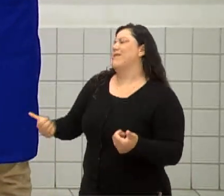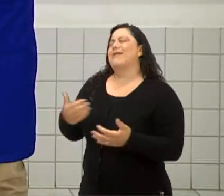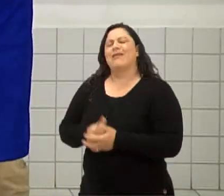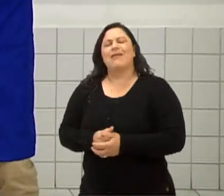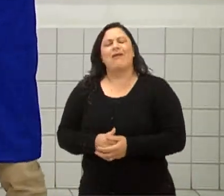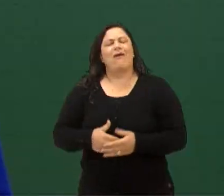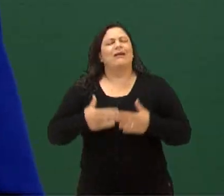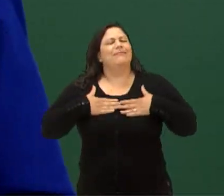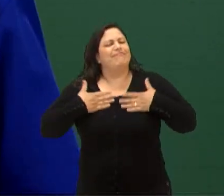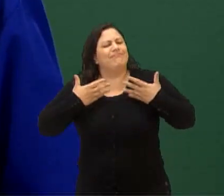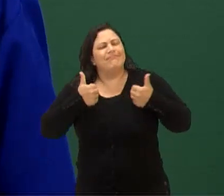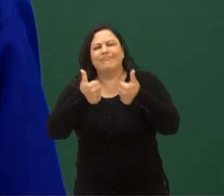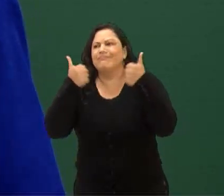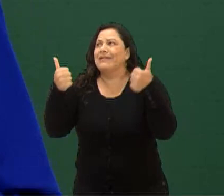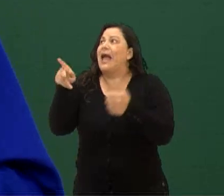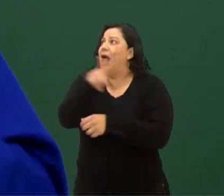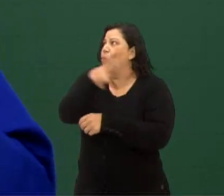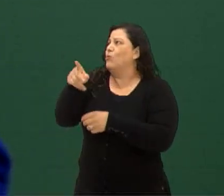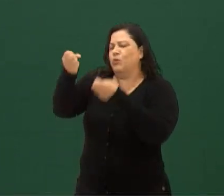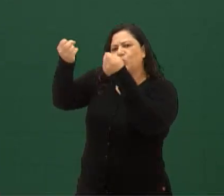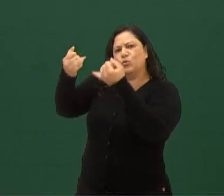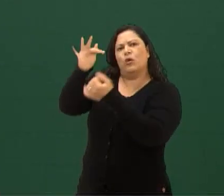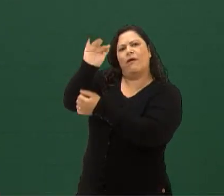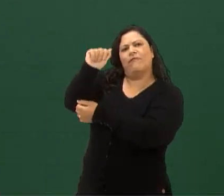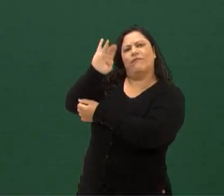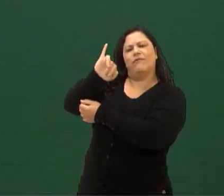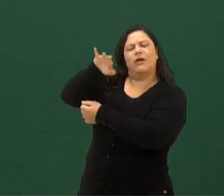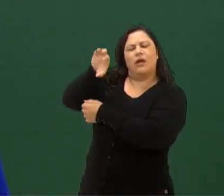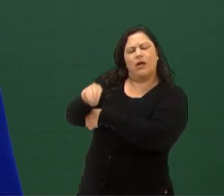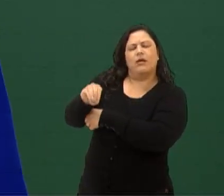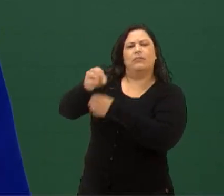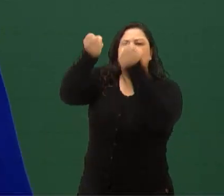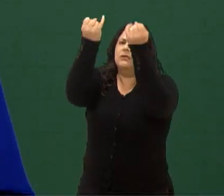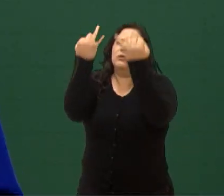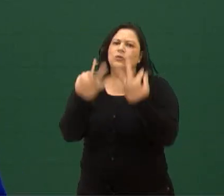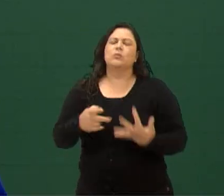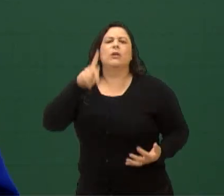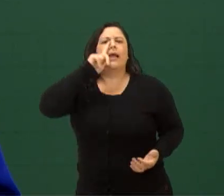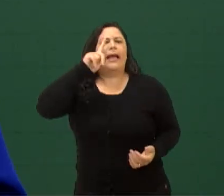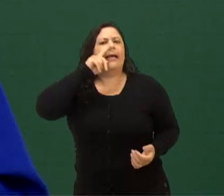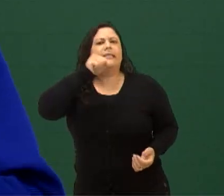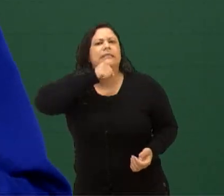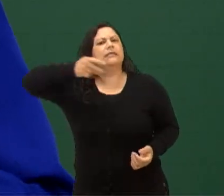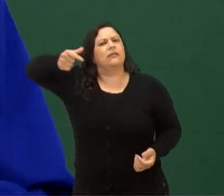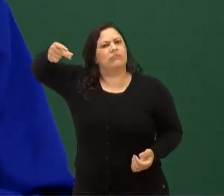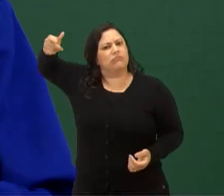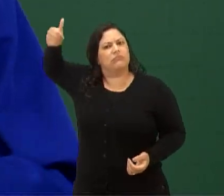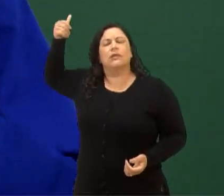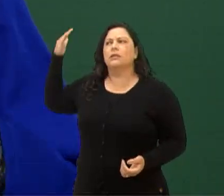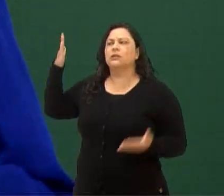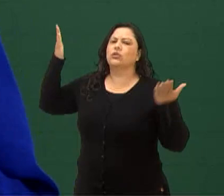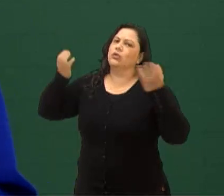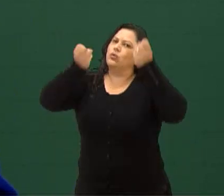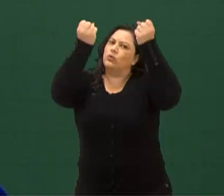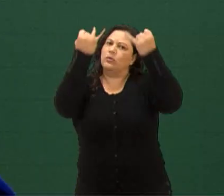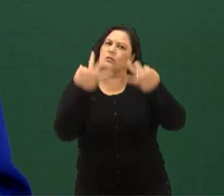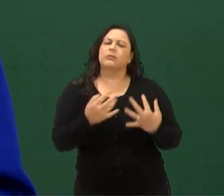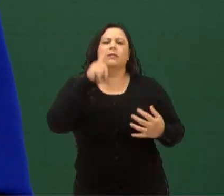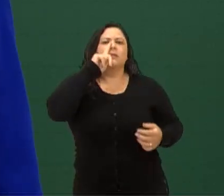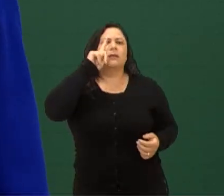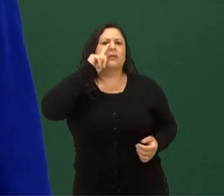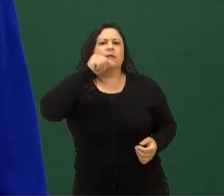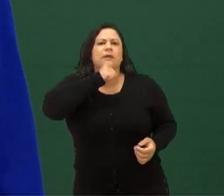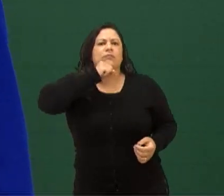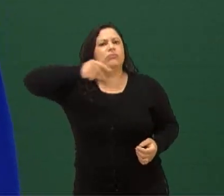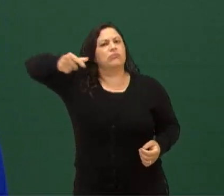né, pessoal? Agora, o professor Fábio falou ali da Grécia Antiga. É muito legal a gente lembrar que quando nós falamos da Grécia Antiga,